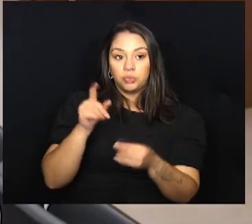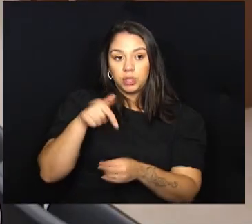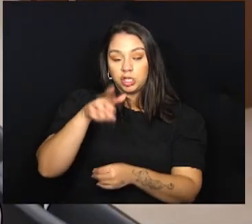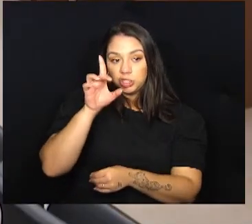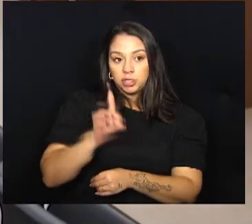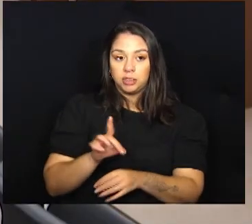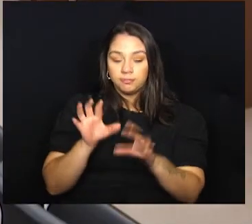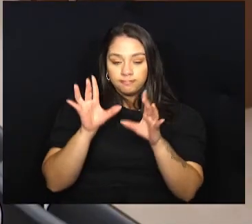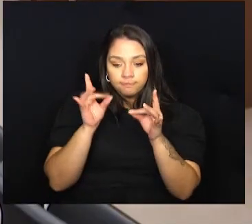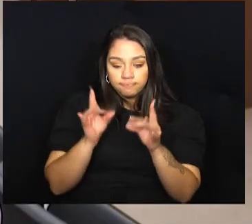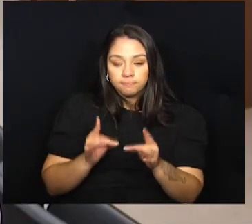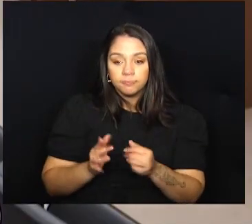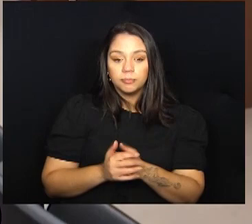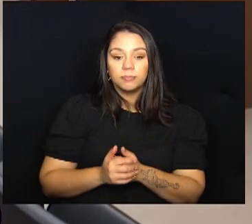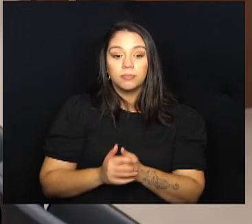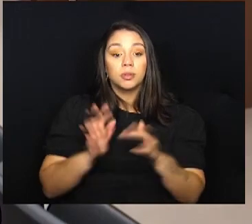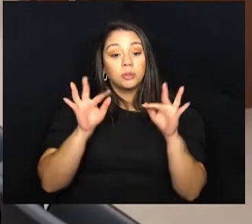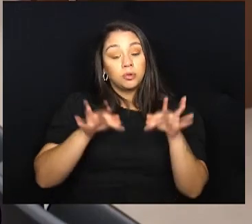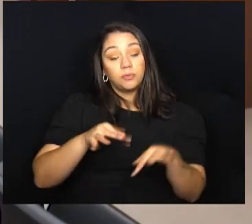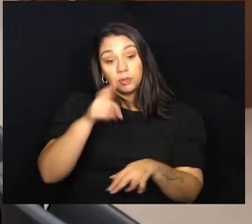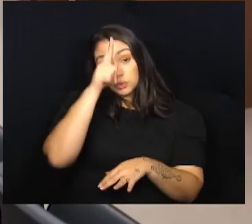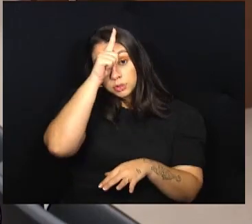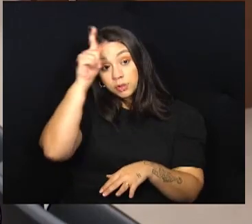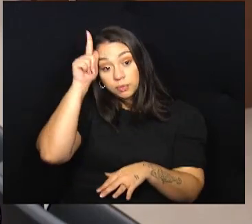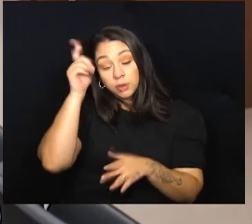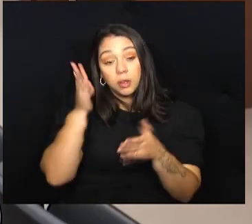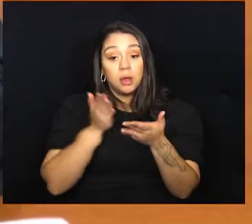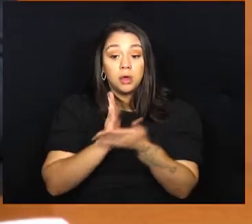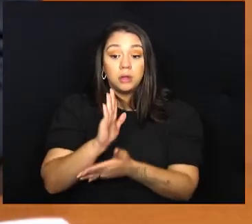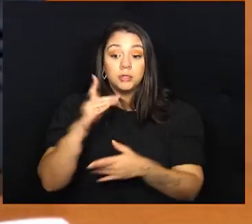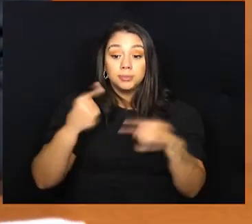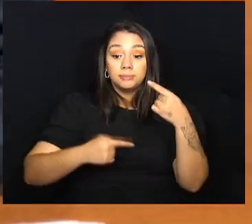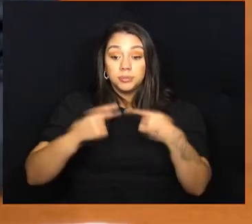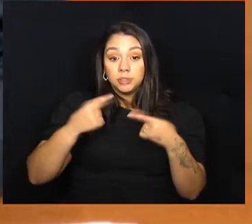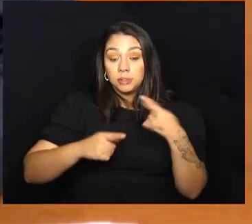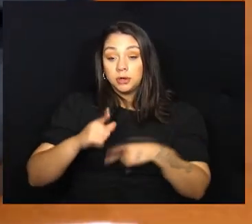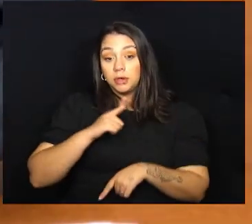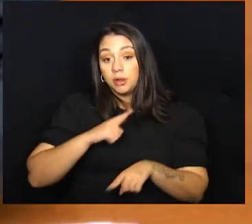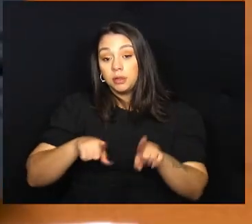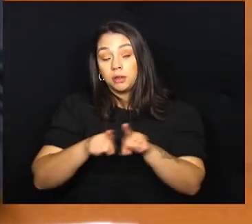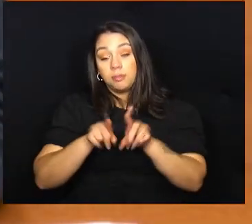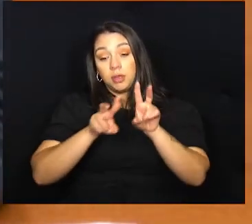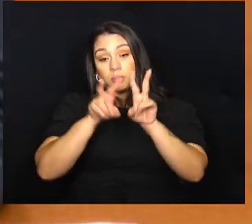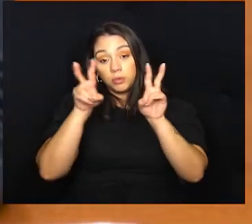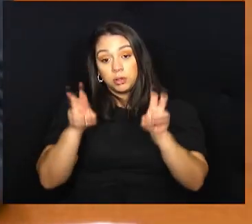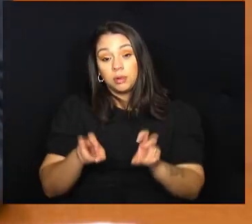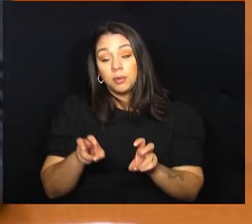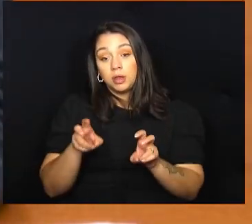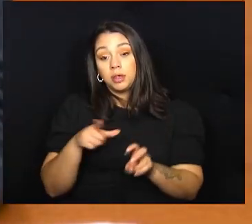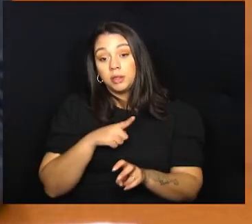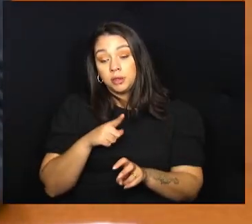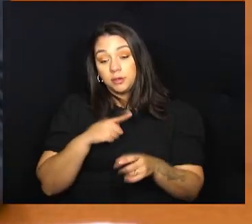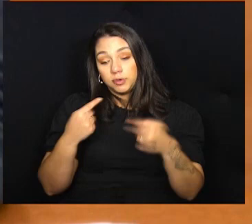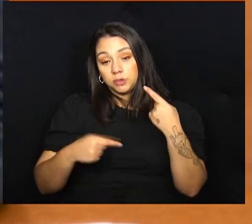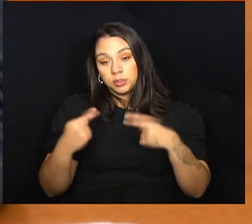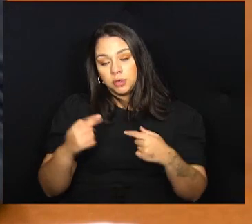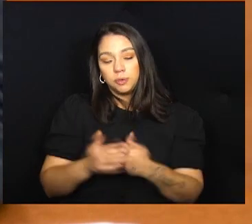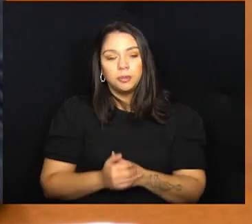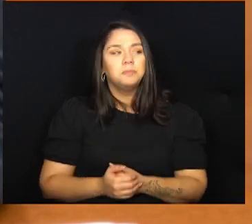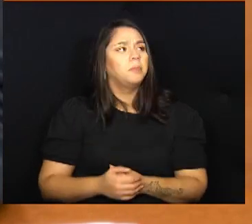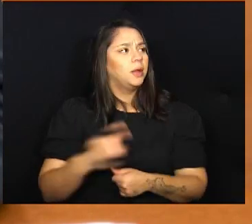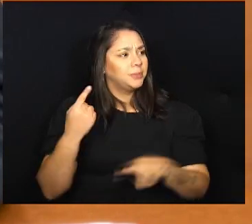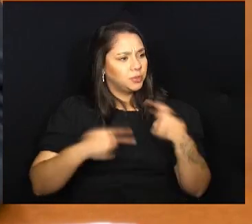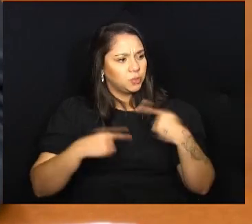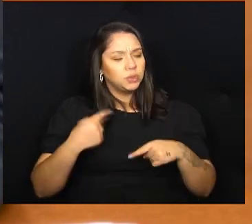fim, o vereador Gustavo Peta aprovou as discussões e os temas que foram trazidos. O debate foi muito rico.